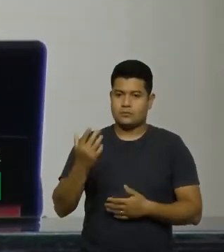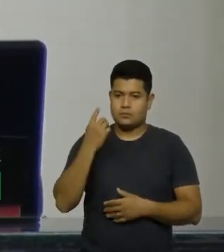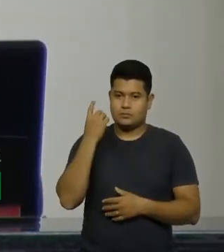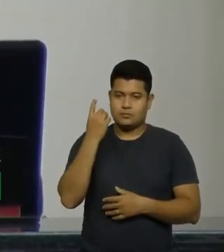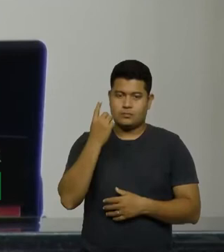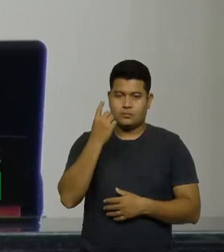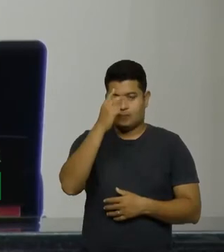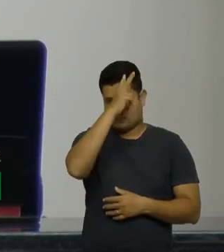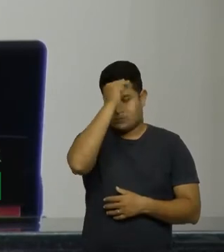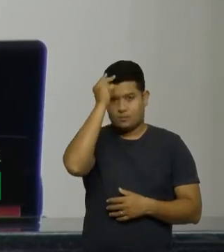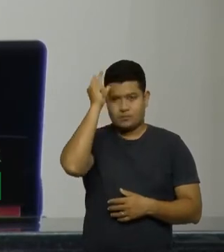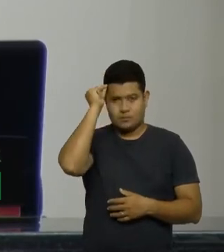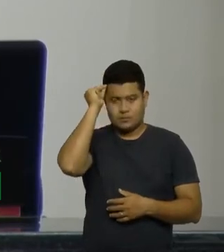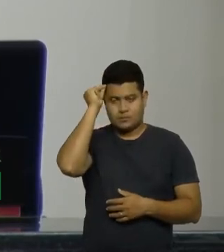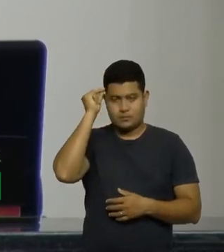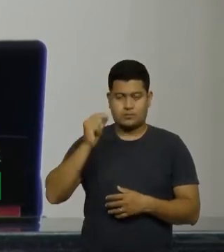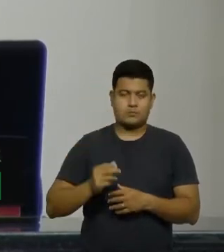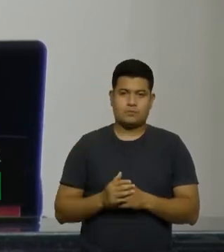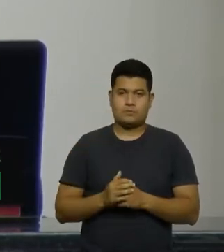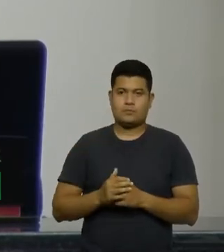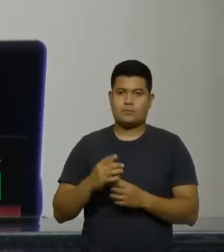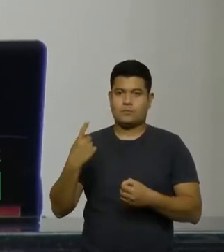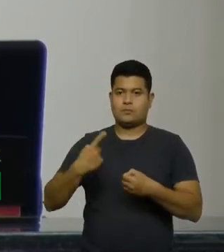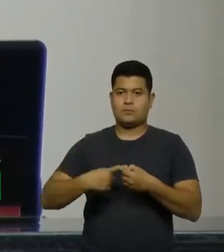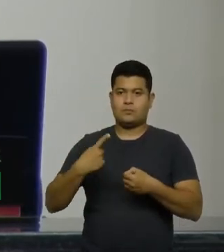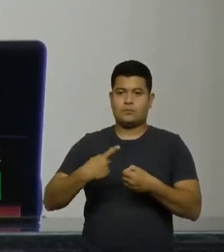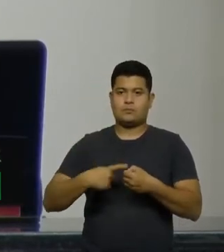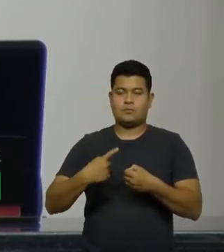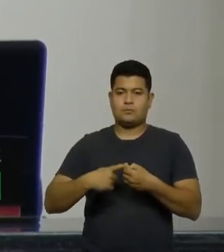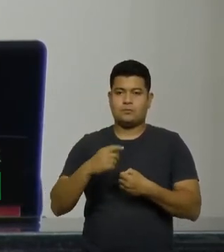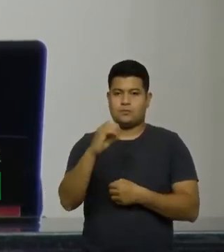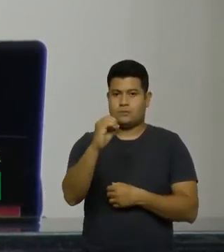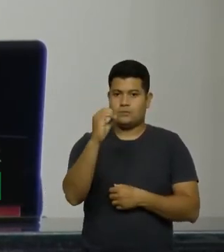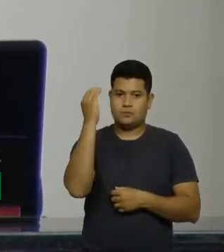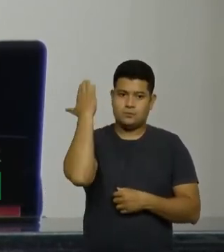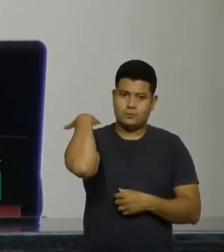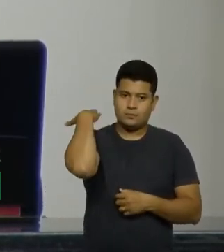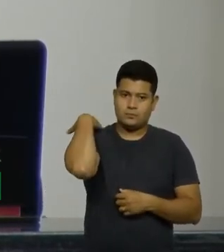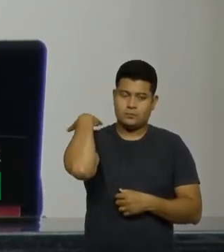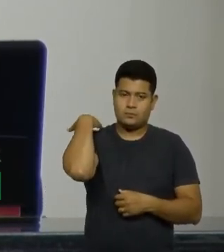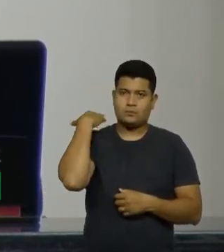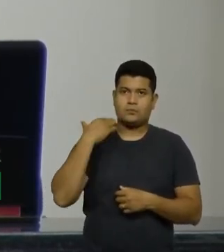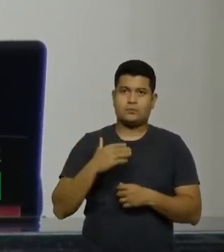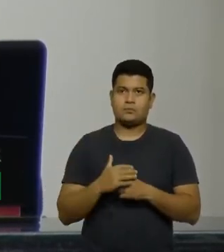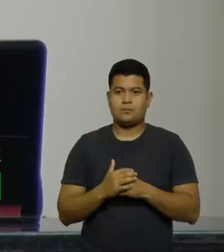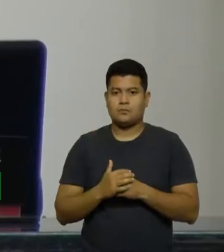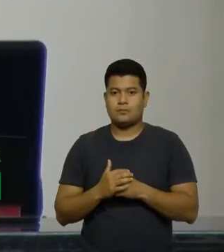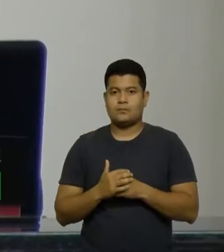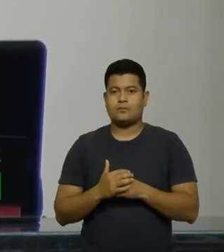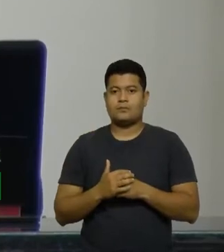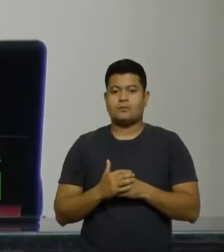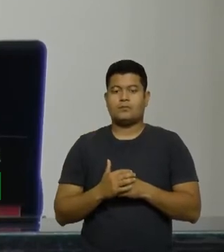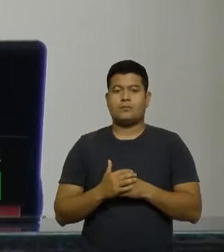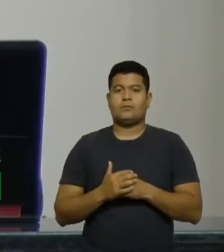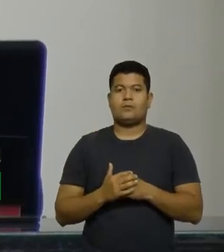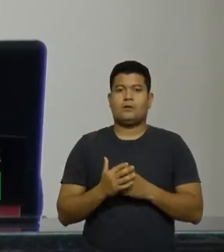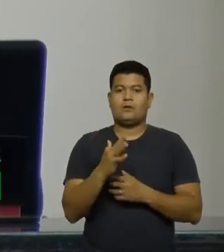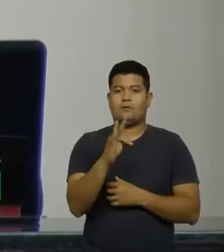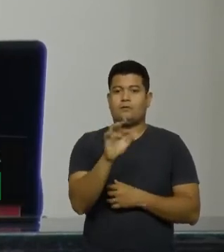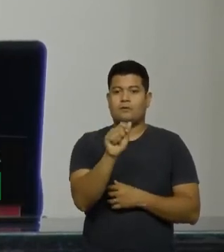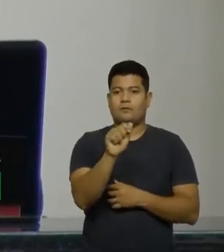senhor prefeito do município de Tarcílio Costa, Fabiano Baldessar de